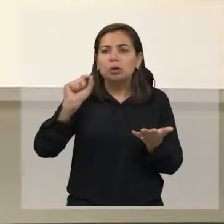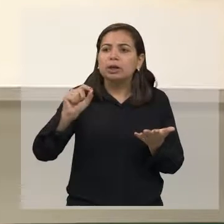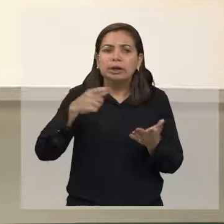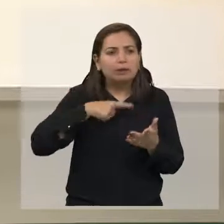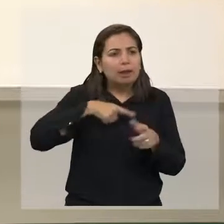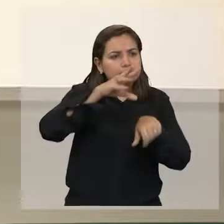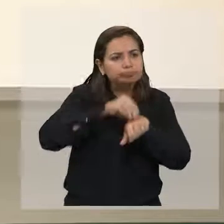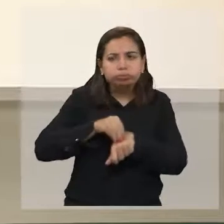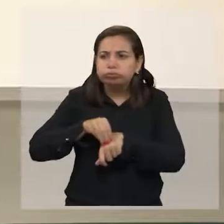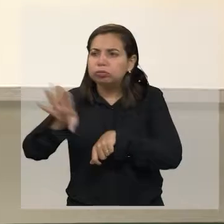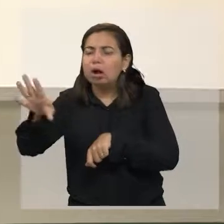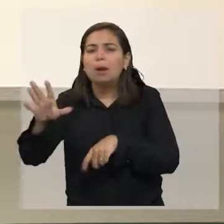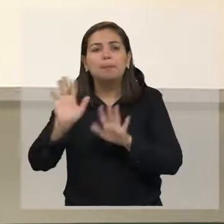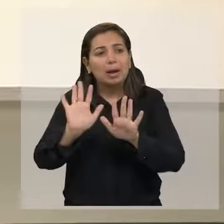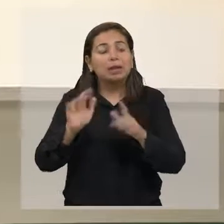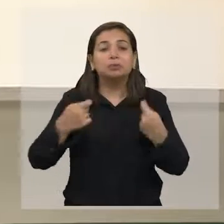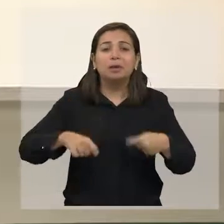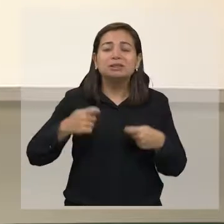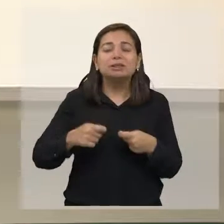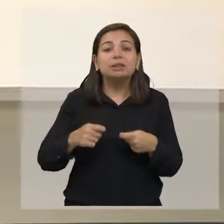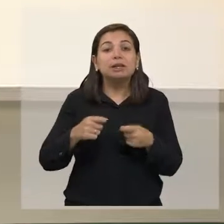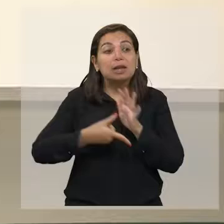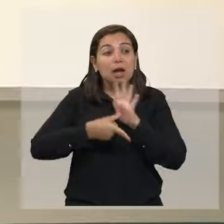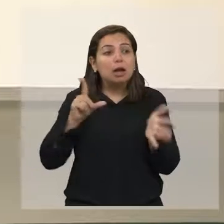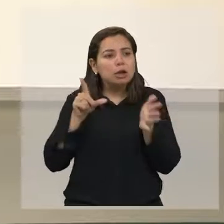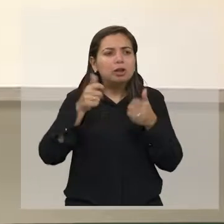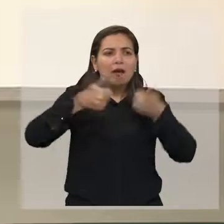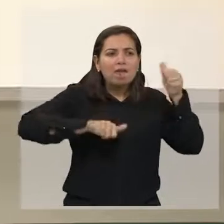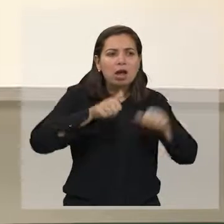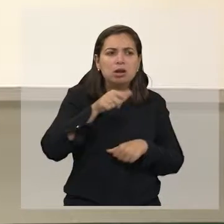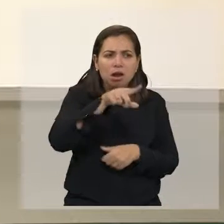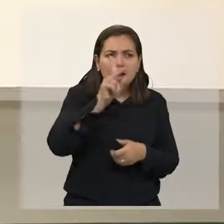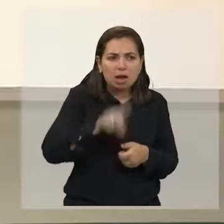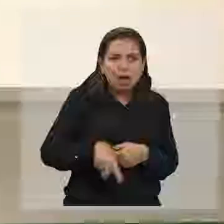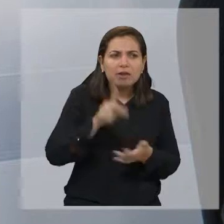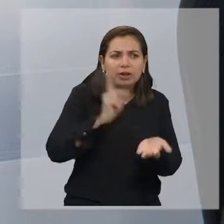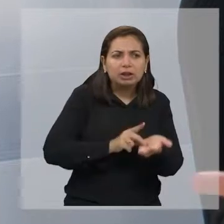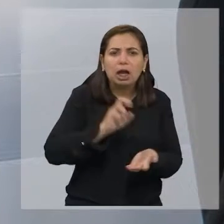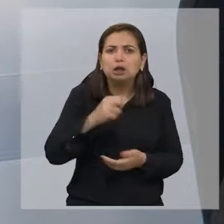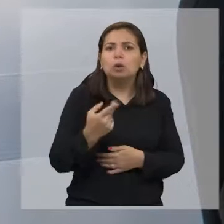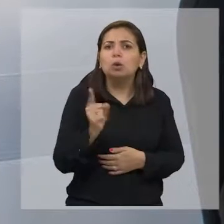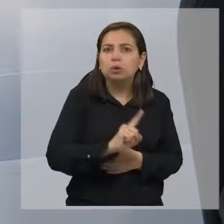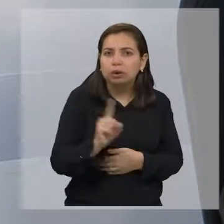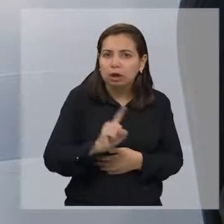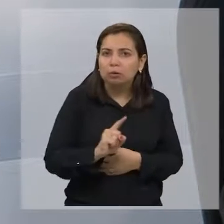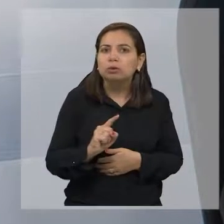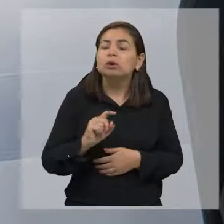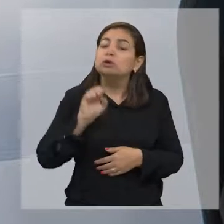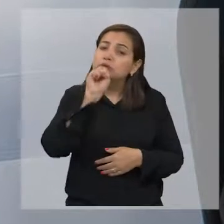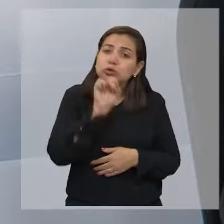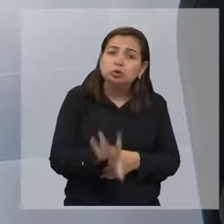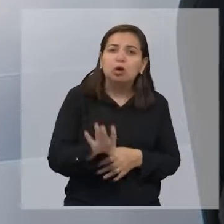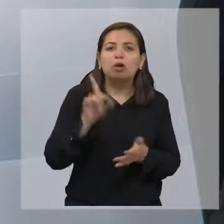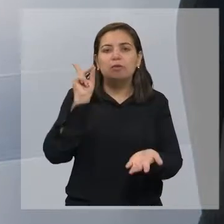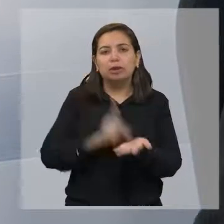outro. É preciso repensar esta comunicação. É verdade. Eu lembro aqui de um clássico. Um clássico